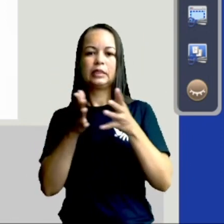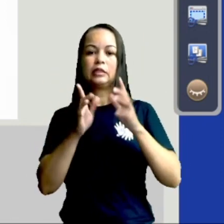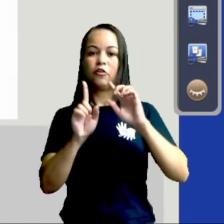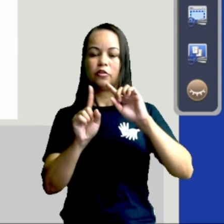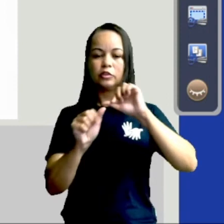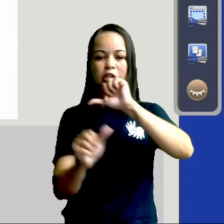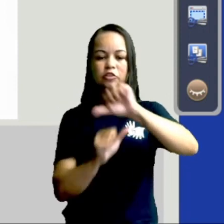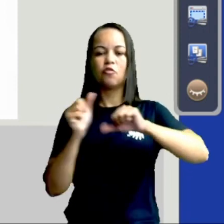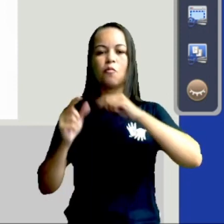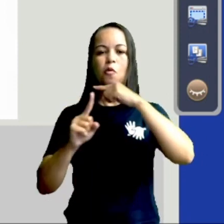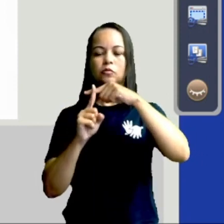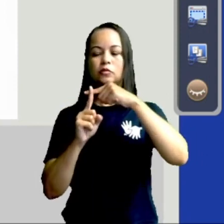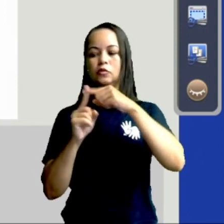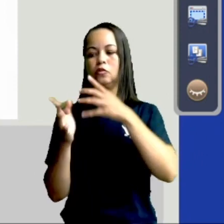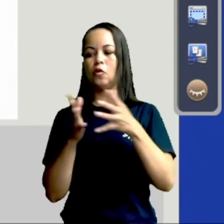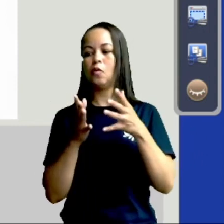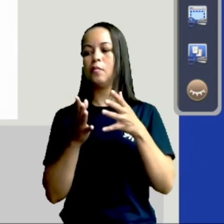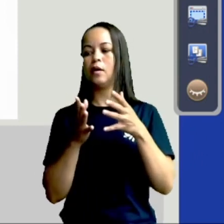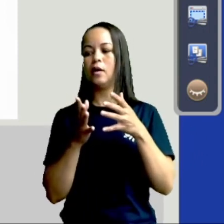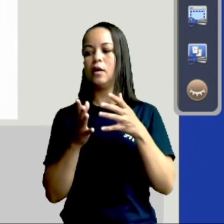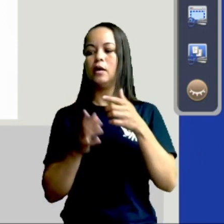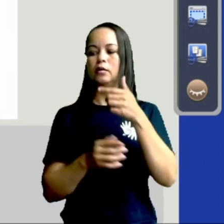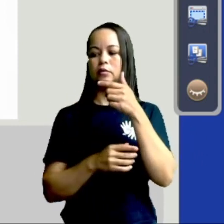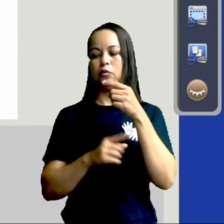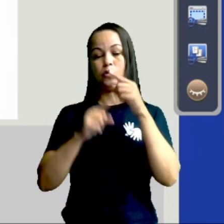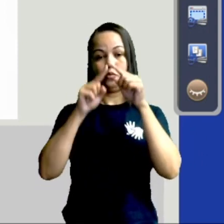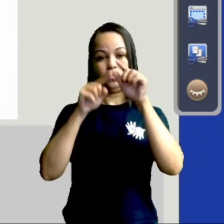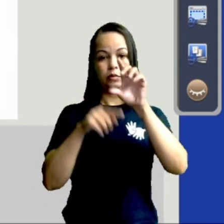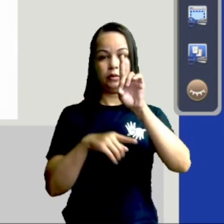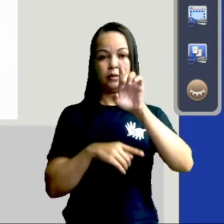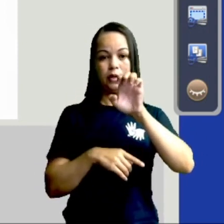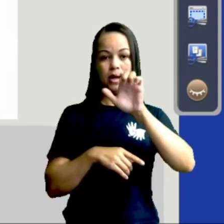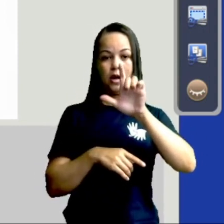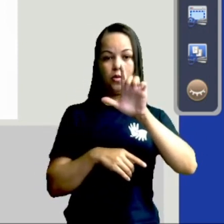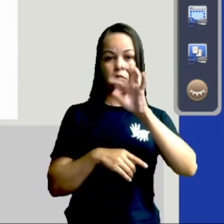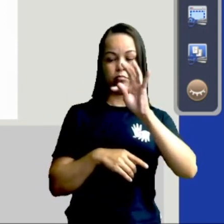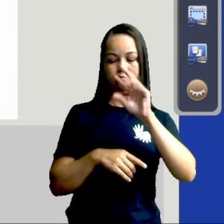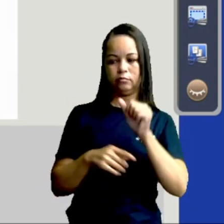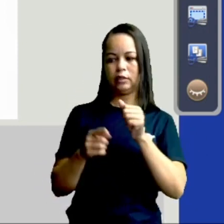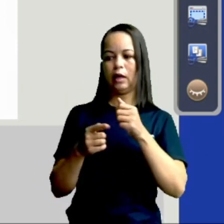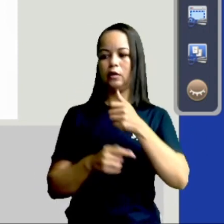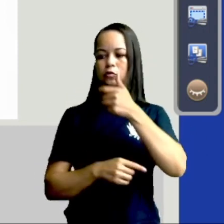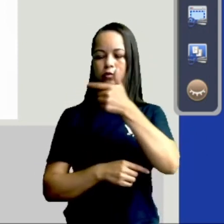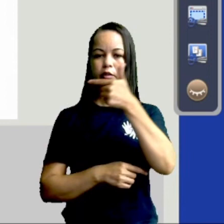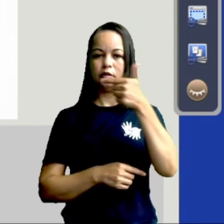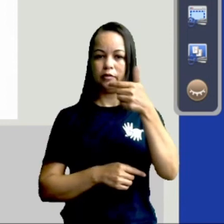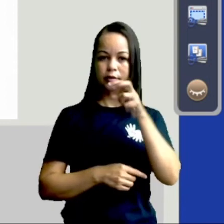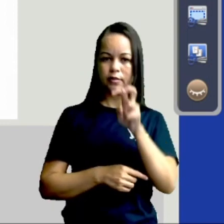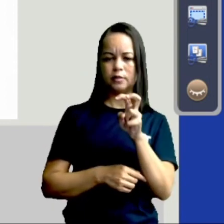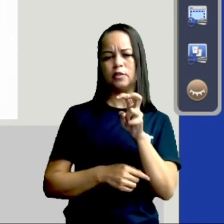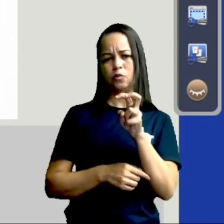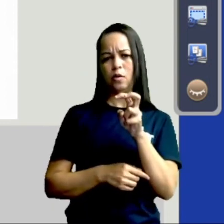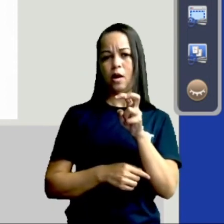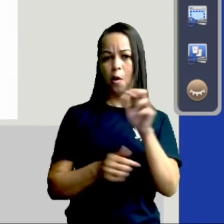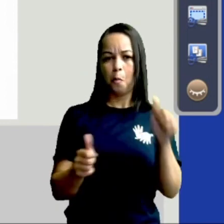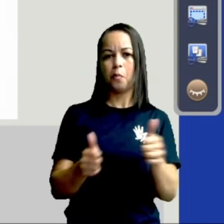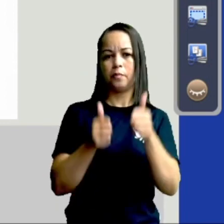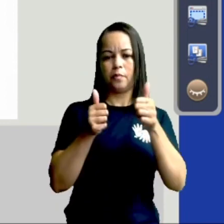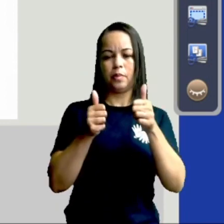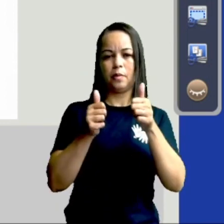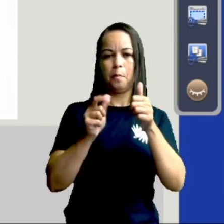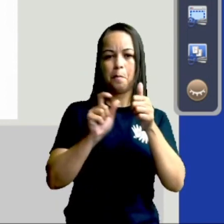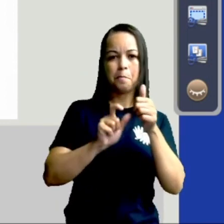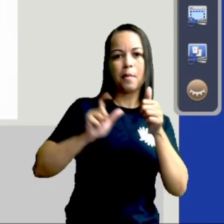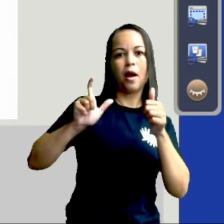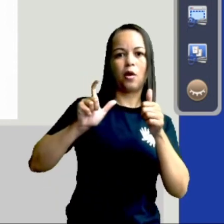aí chegou aqui o valor do delta, 225. 225 é um número positivo, não é? Maior do que zero.